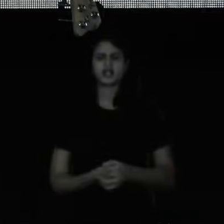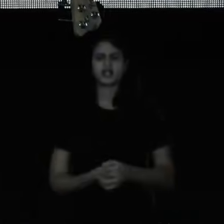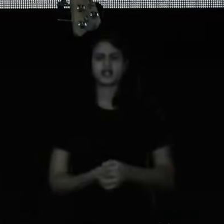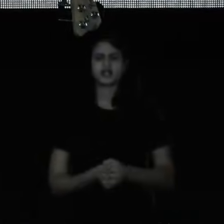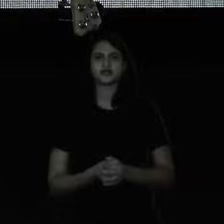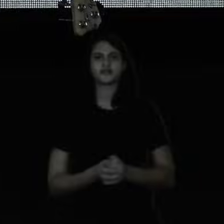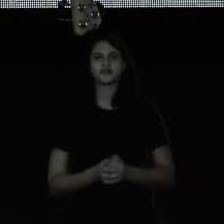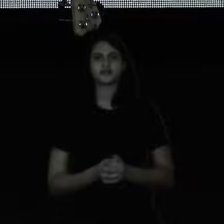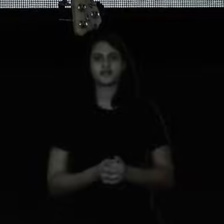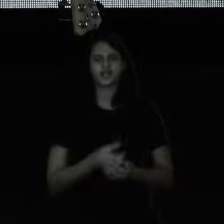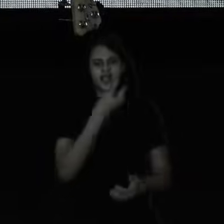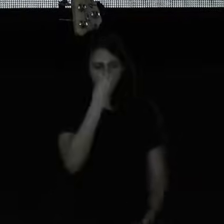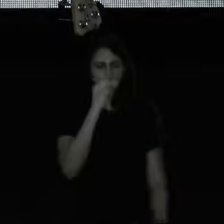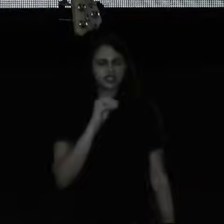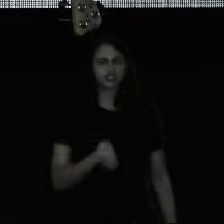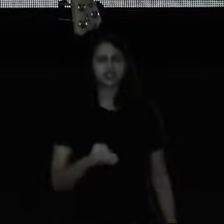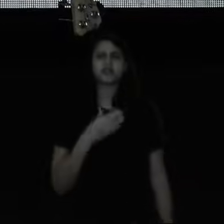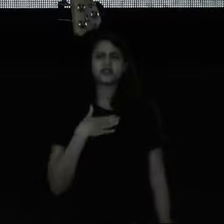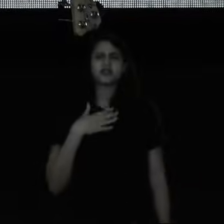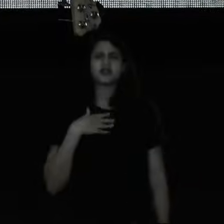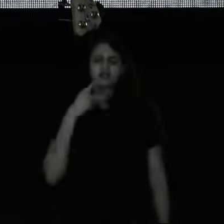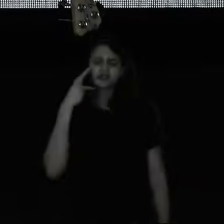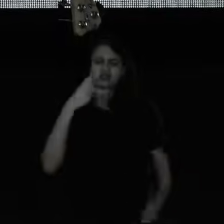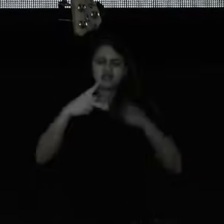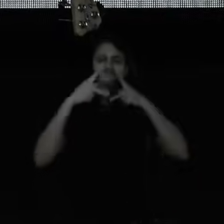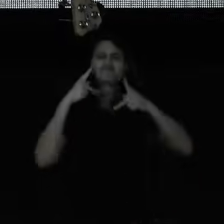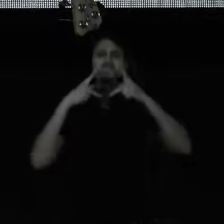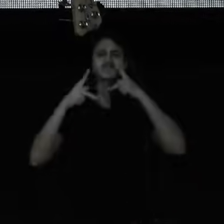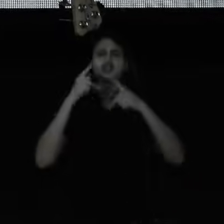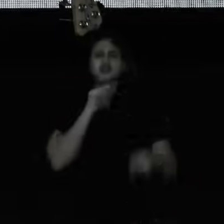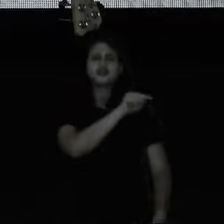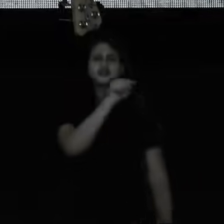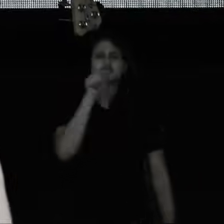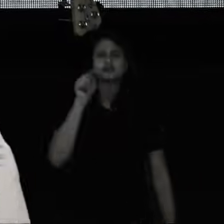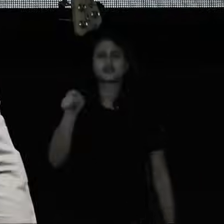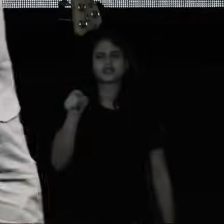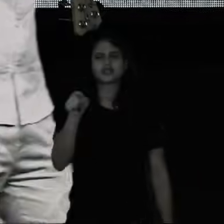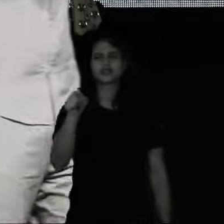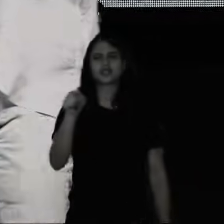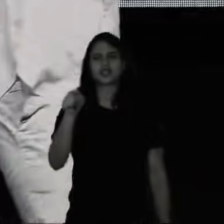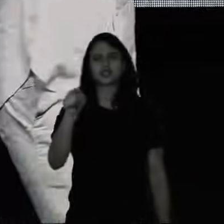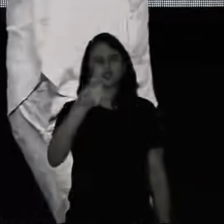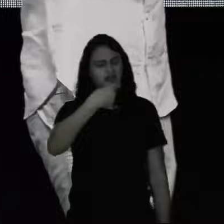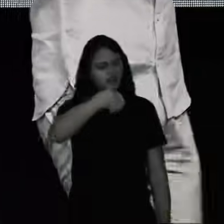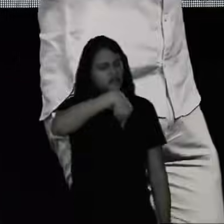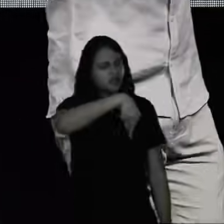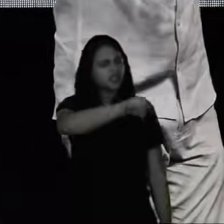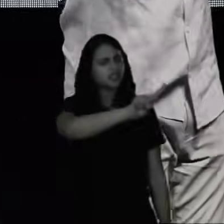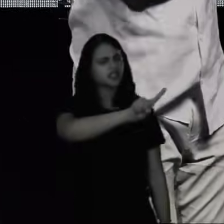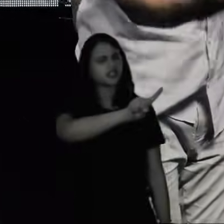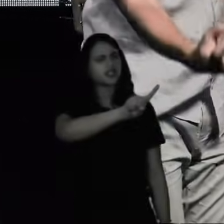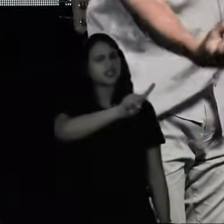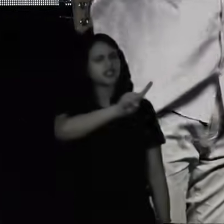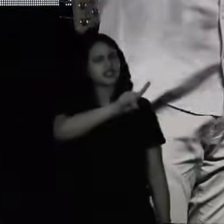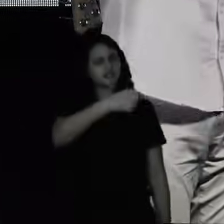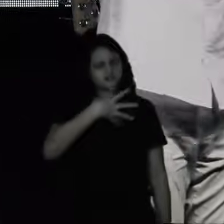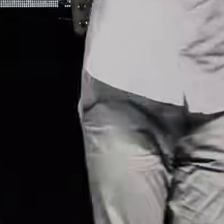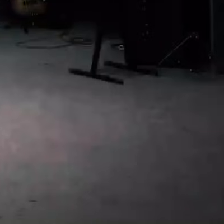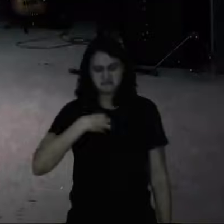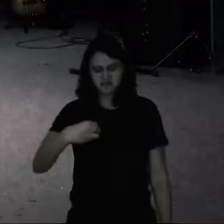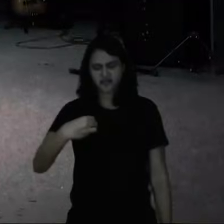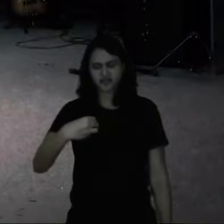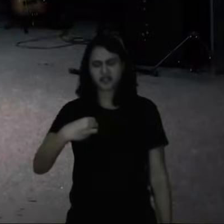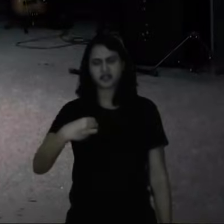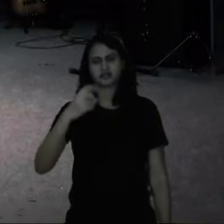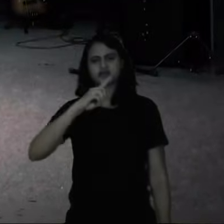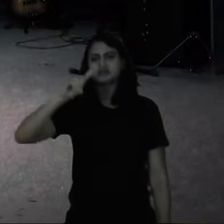espírito de rejeição, eu quero declarar, eu quero profetizar, você vai sair daqui enraizado no espírito do